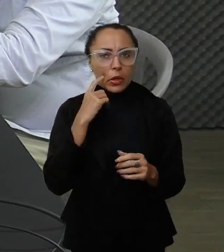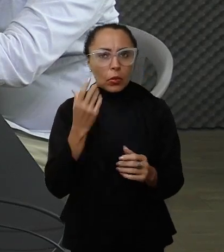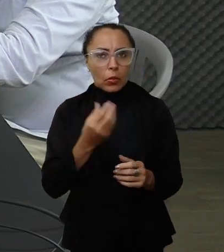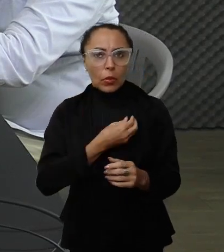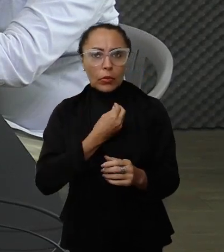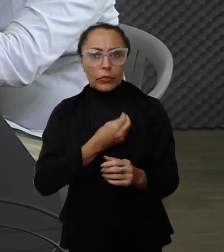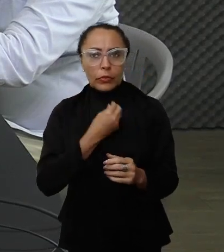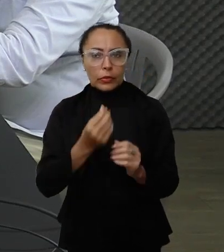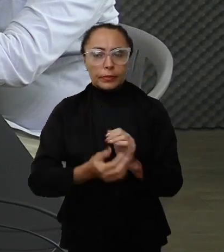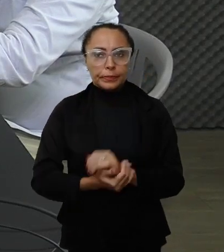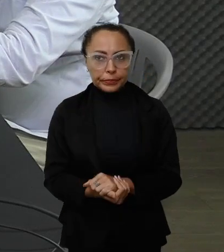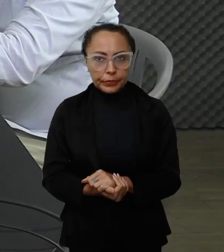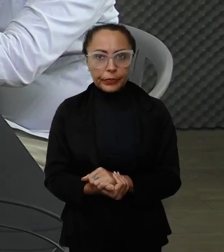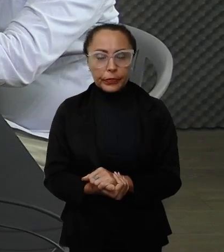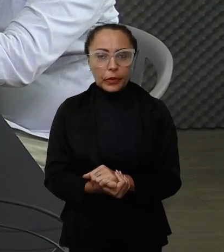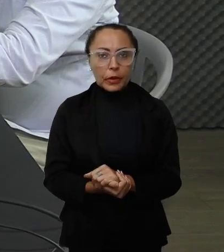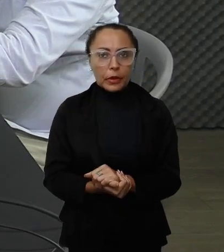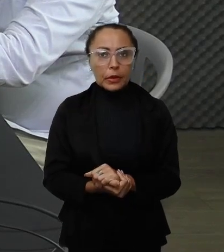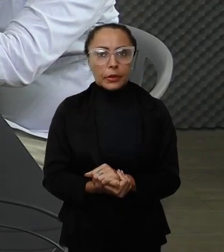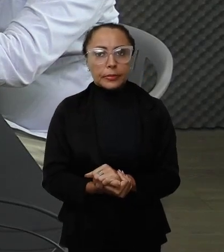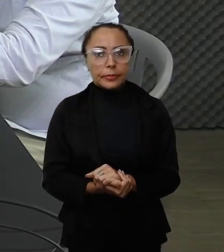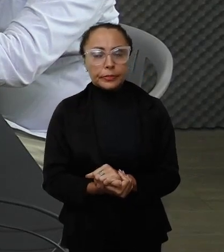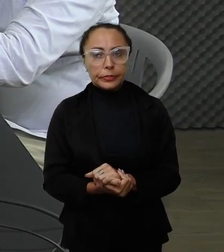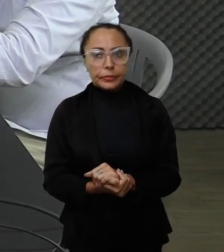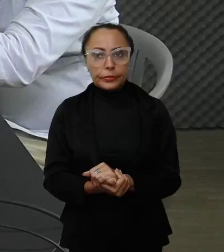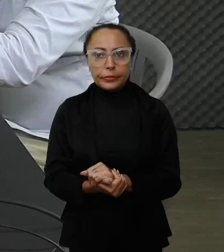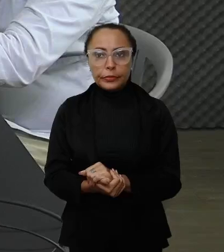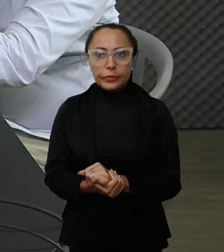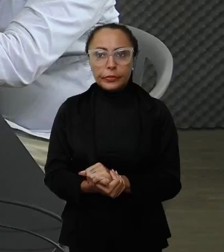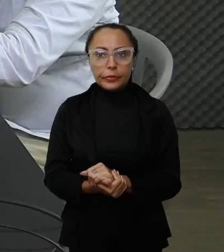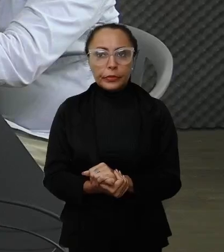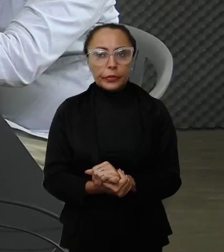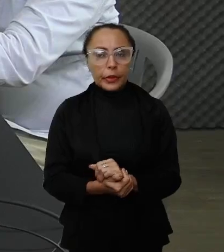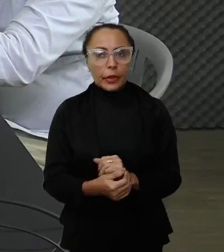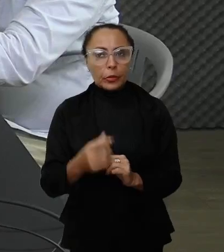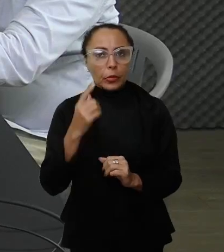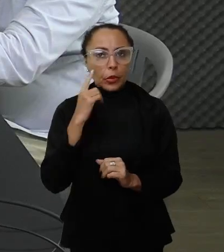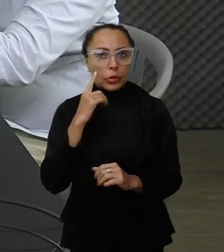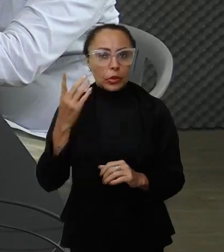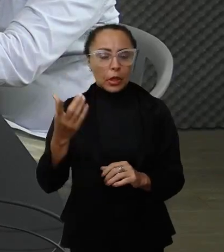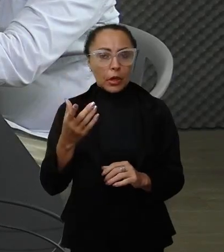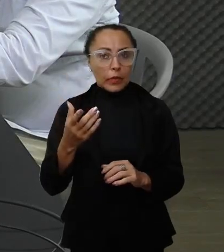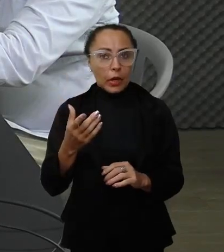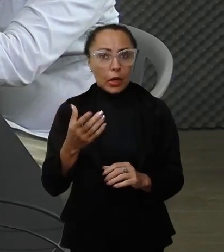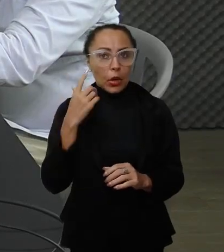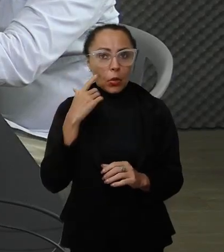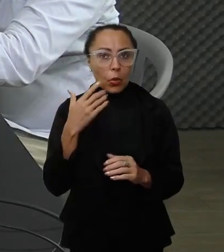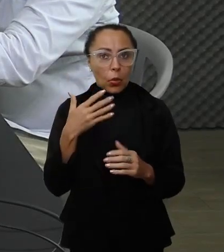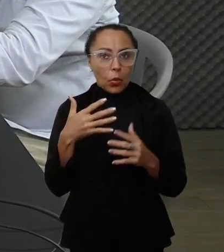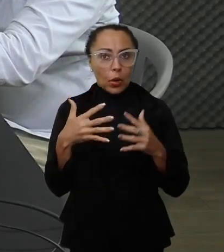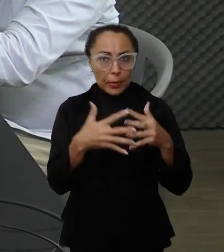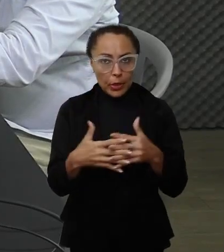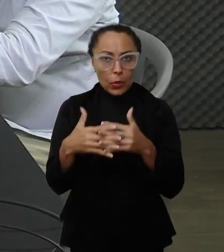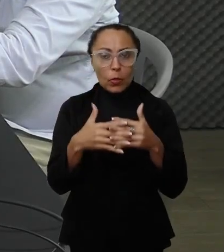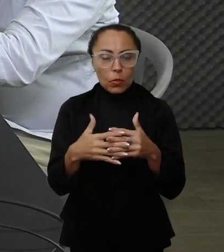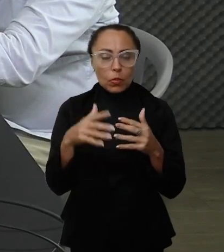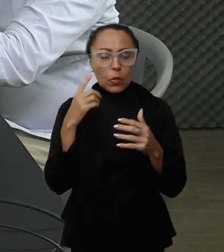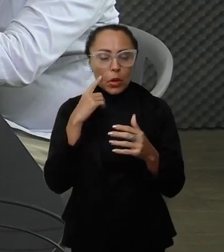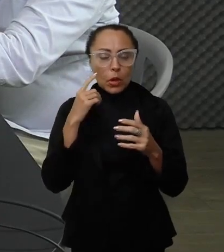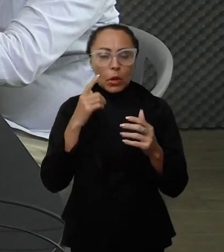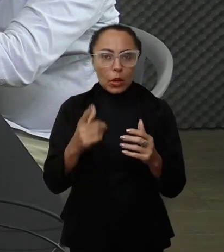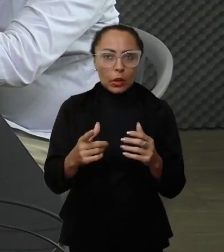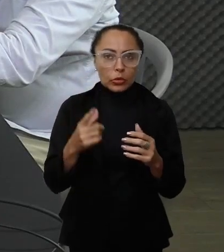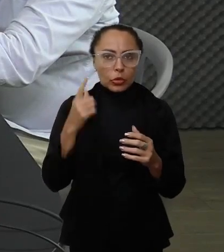UM, Unidade Móvel, né? Botava aquele caminhão enorme, que eu acho que muita gente já viu, né? Um caminhão enorme. Subia